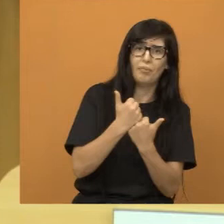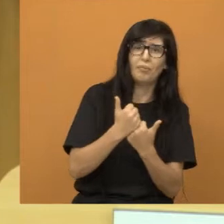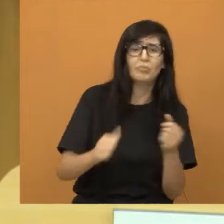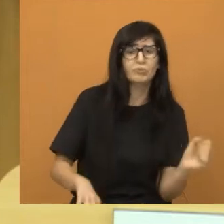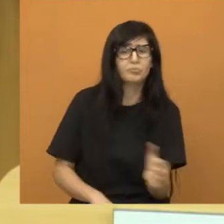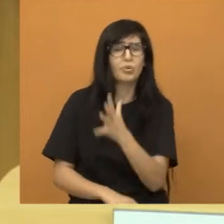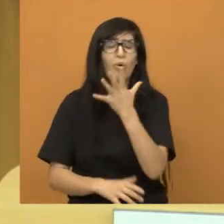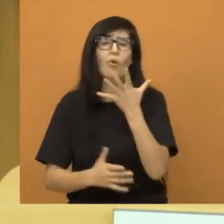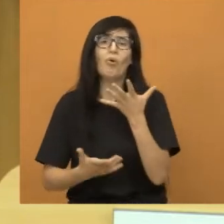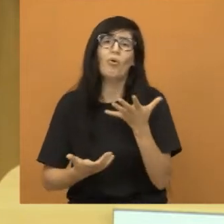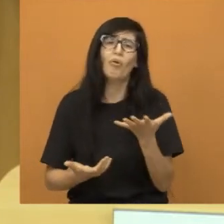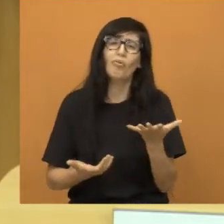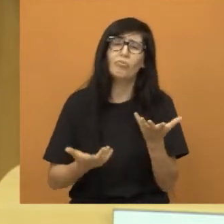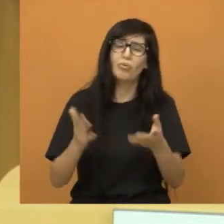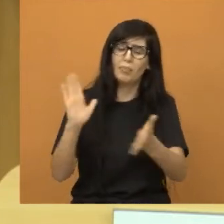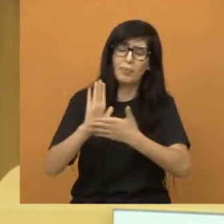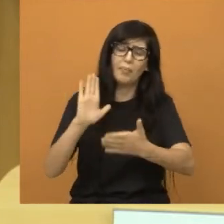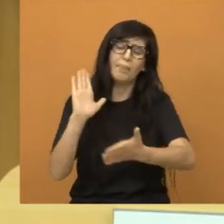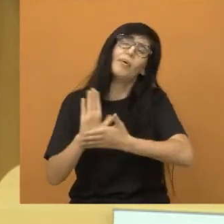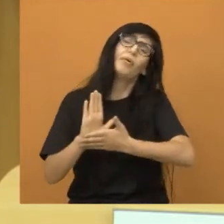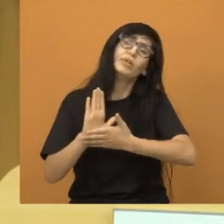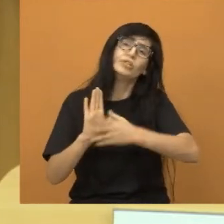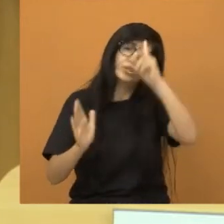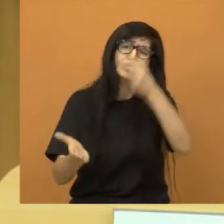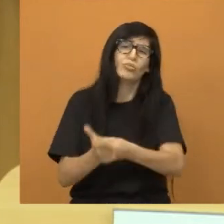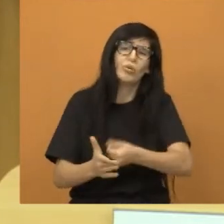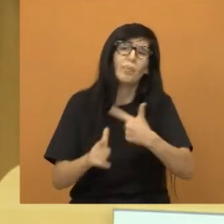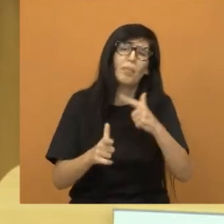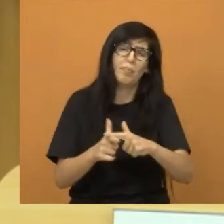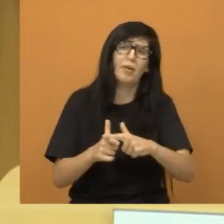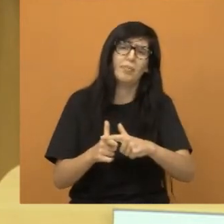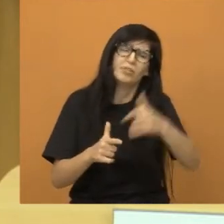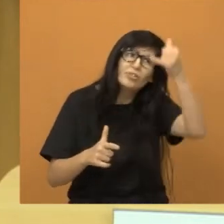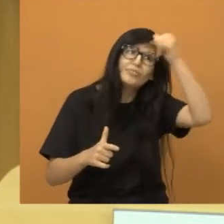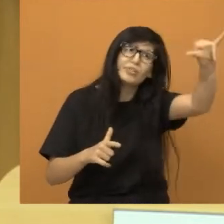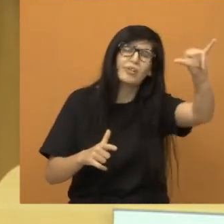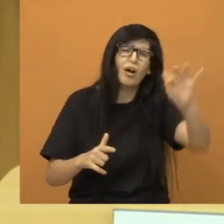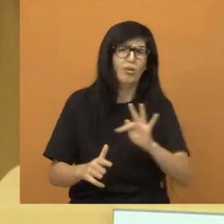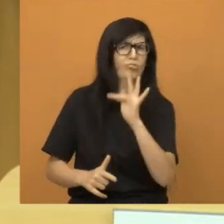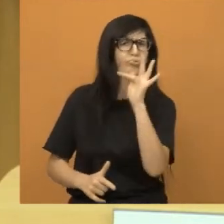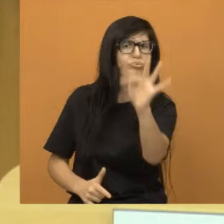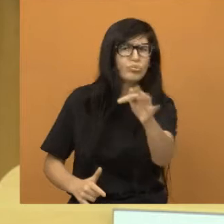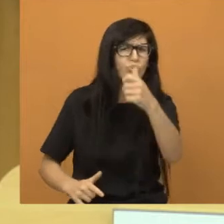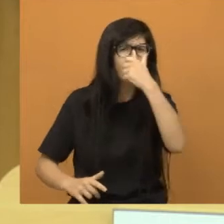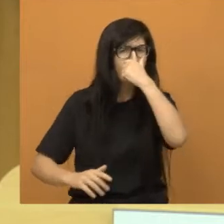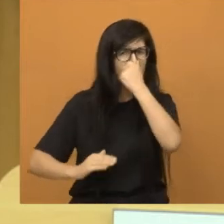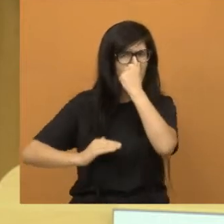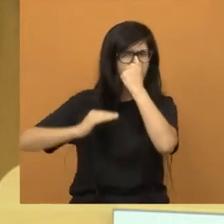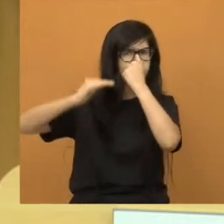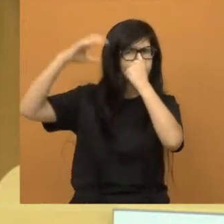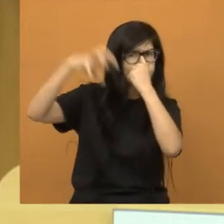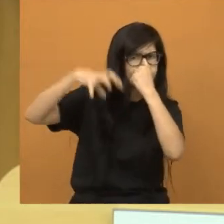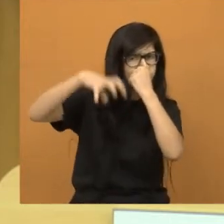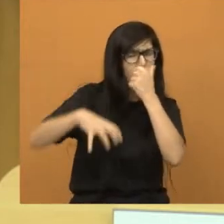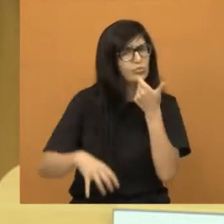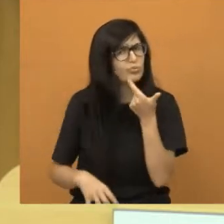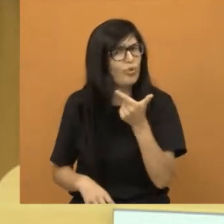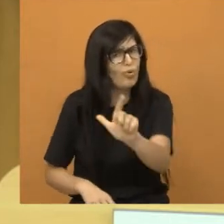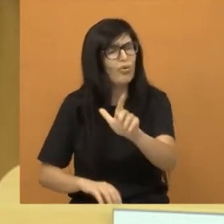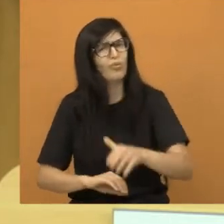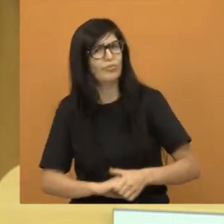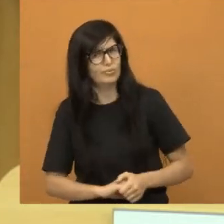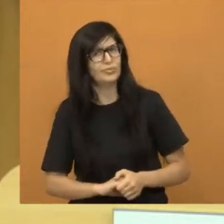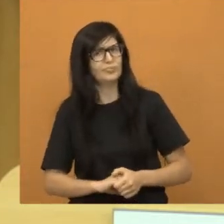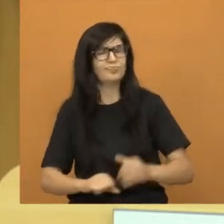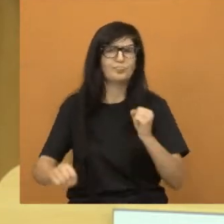nesse sentido, para que a gente possa chegar a um final, e que esse final seja a realização